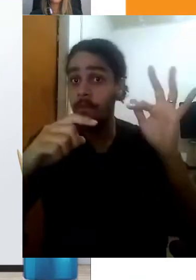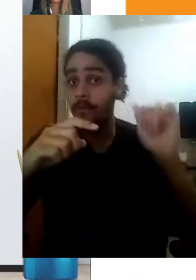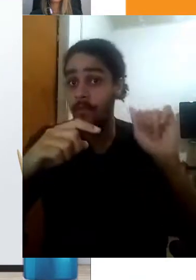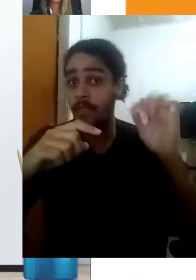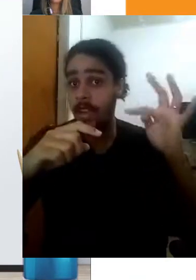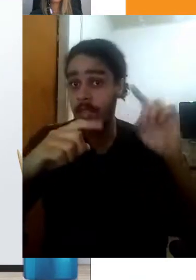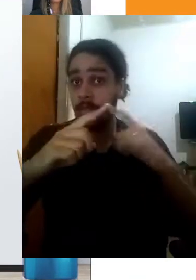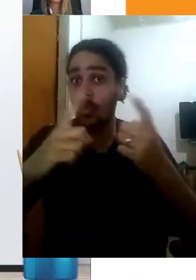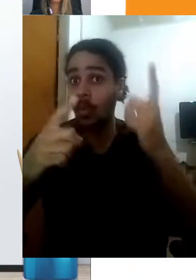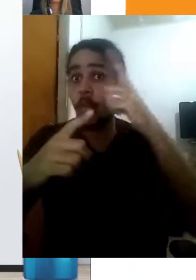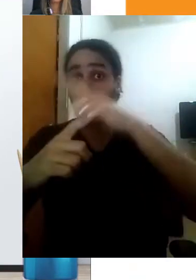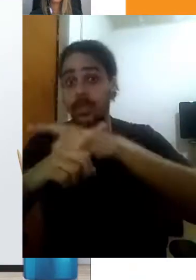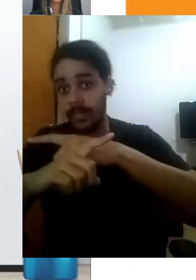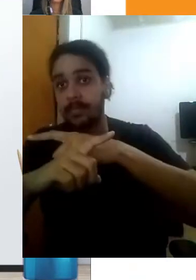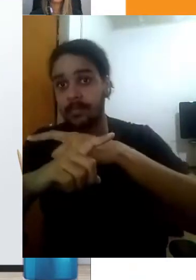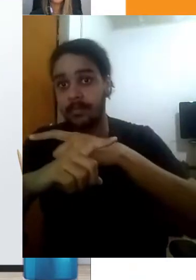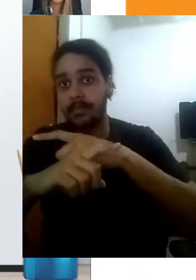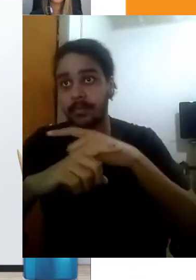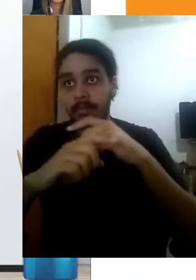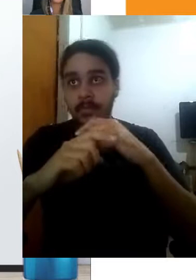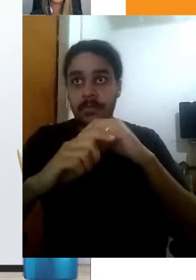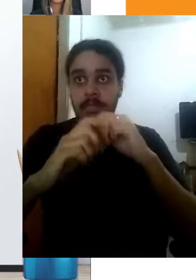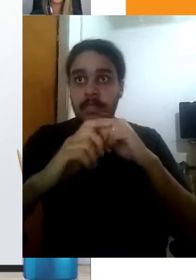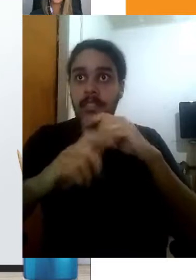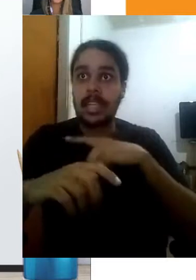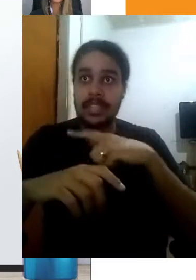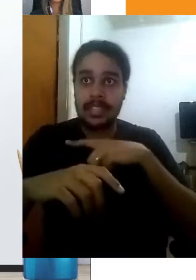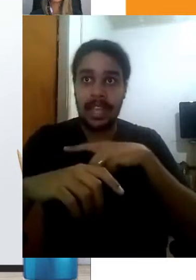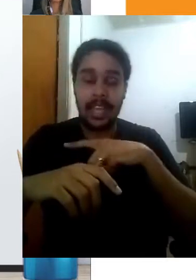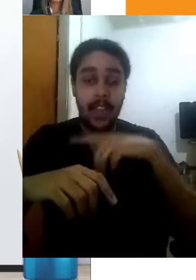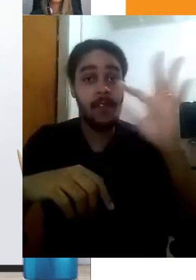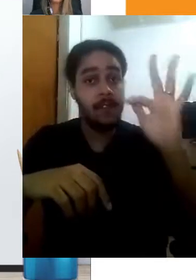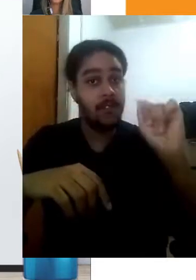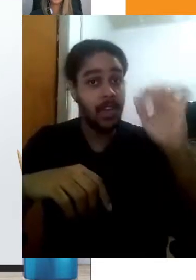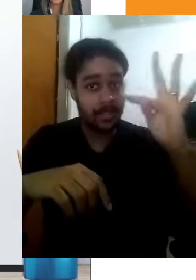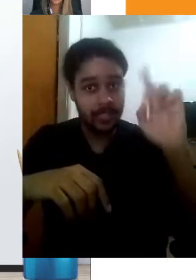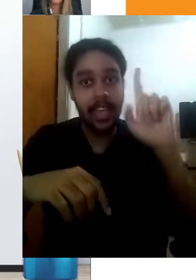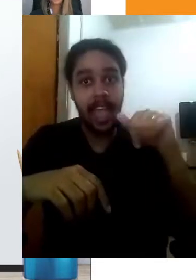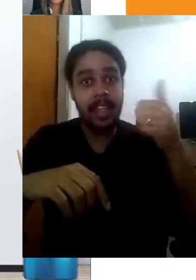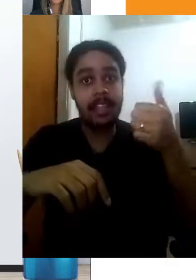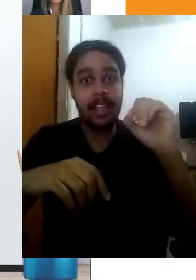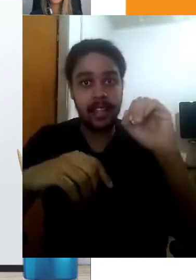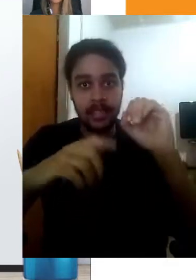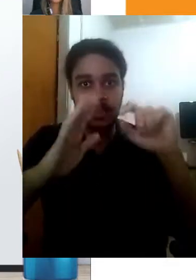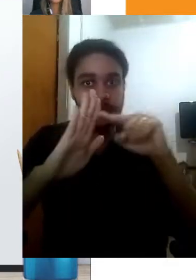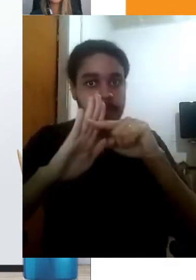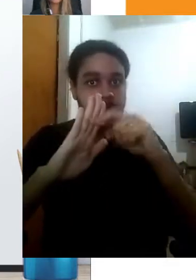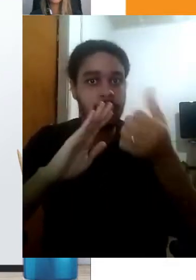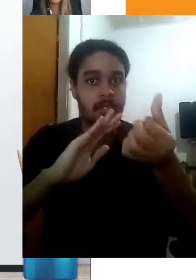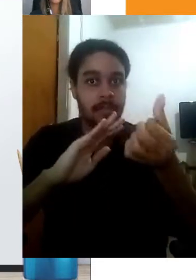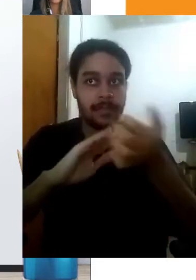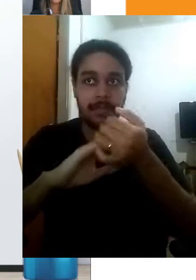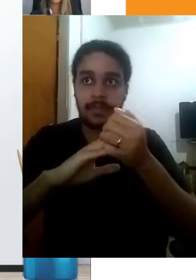passando Φ por outro lado e voltando, deixando a massa e a aceleração para cá, teremos que a Φ é 10